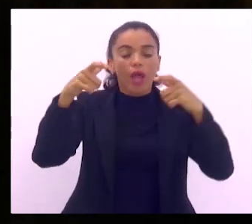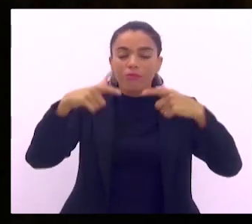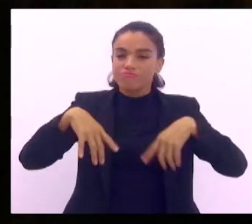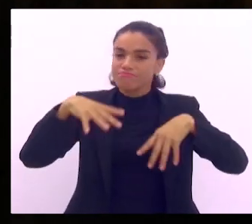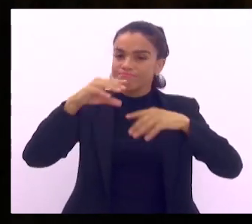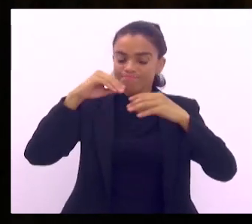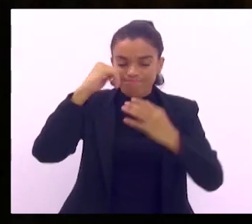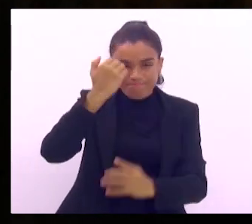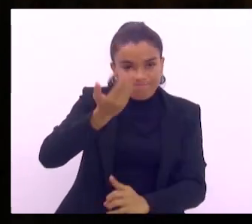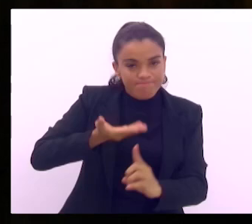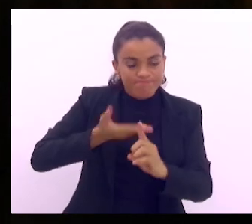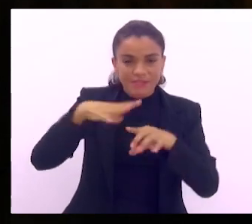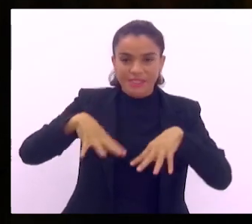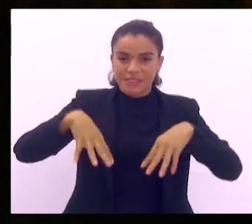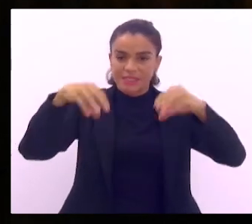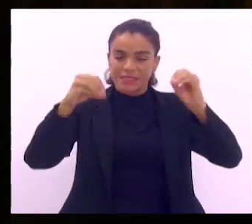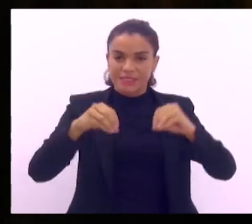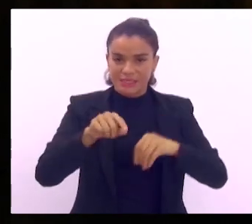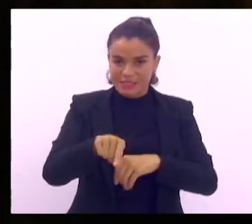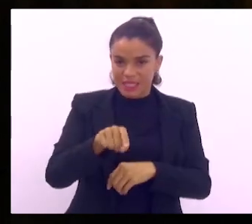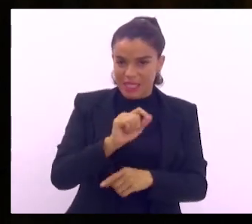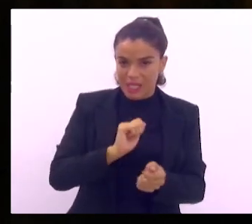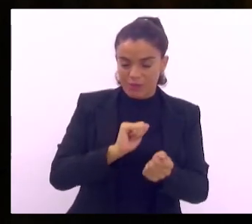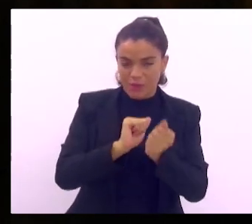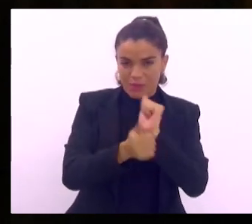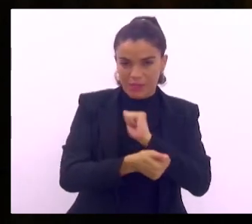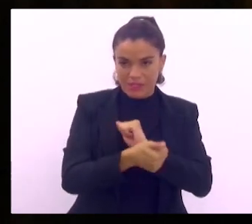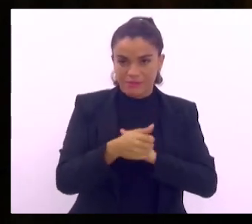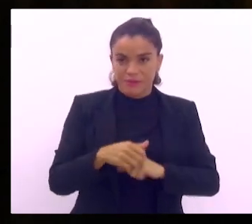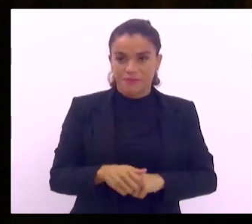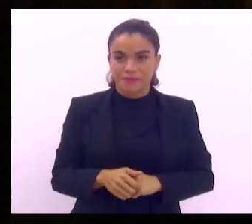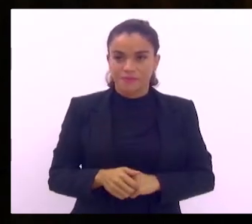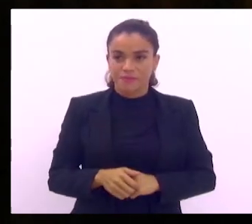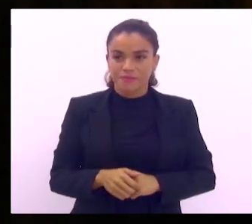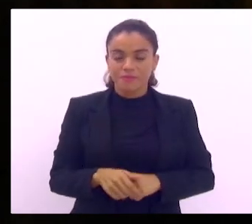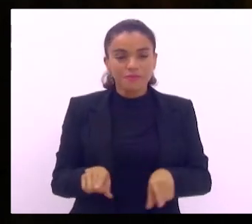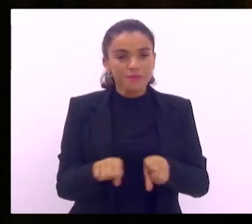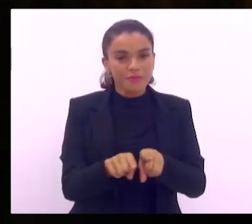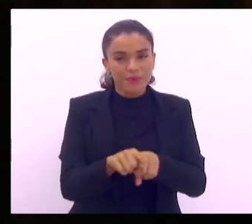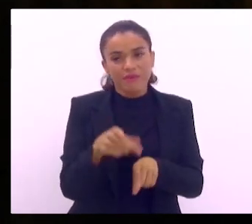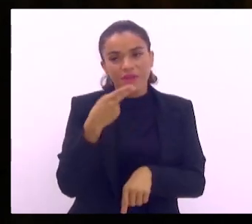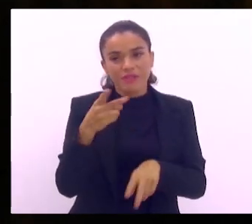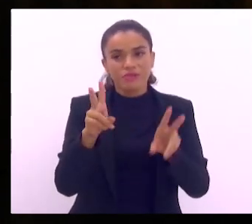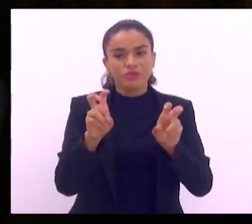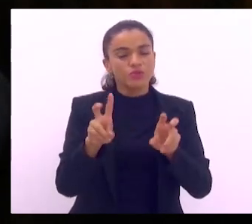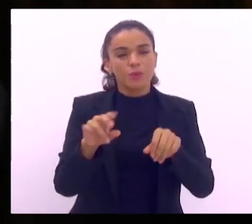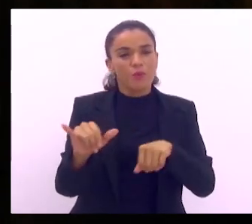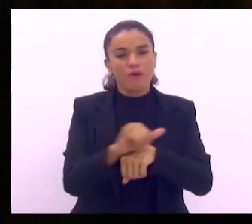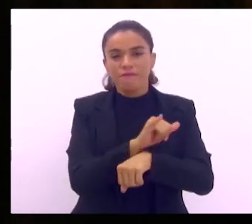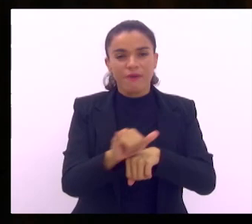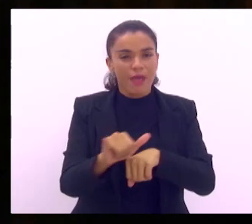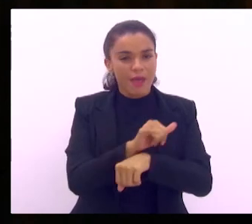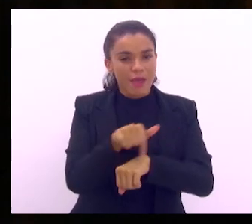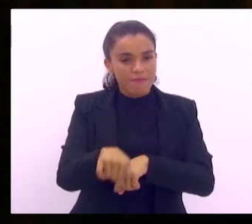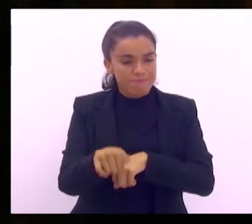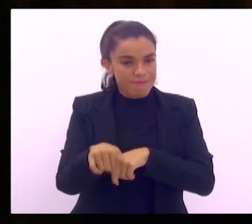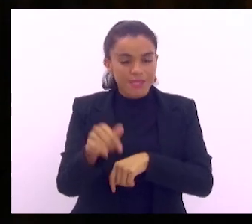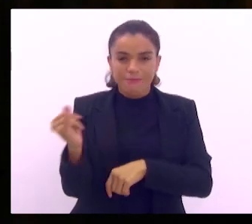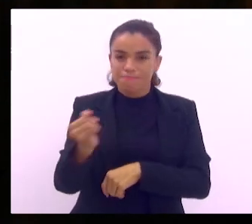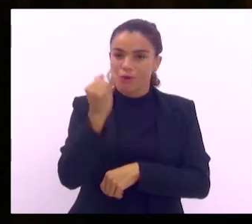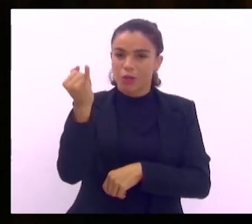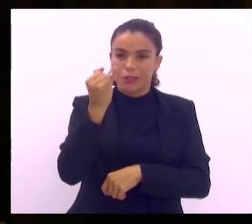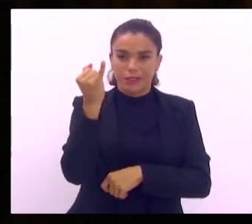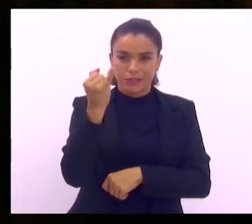a Confederação Brasileira está aqui, mas não falamos só de saudosismo, nós estamos falando de uma ferramenta extremamente